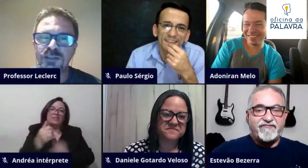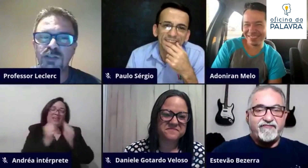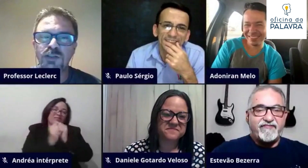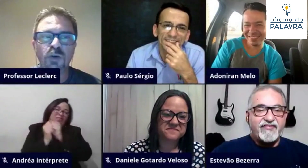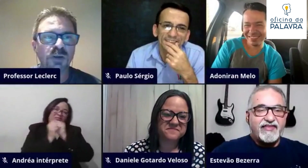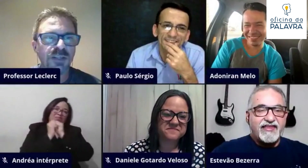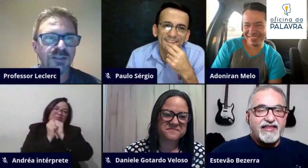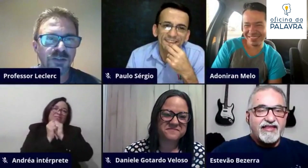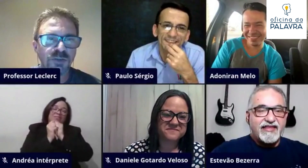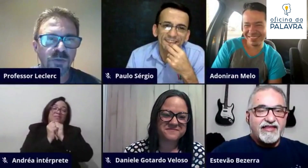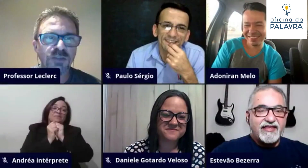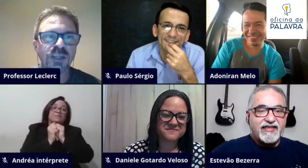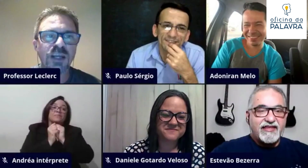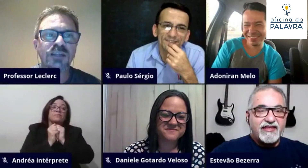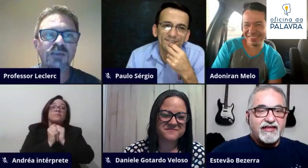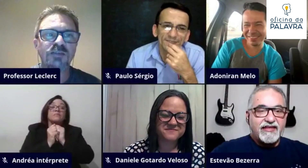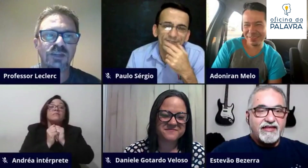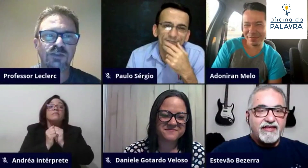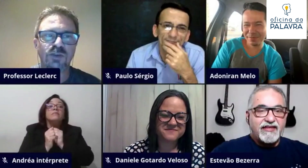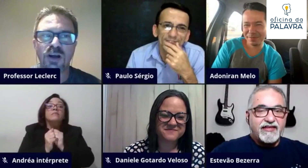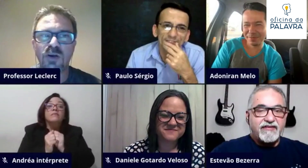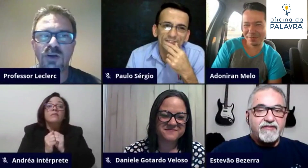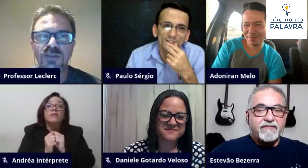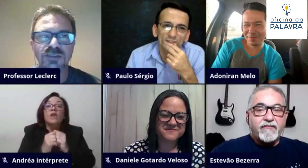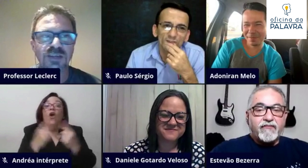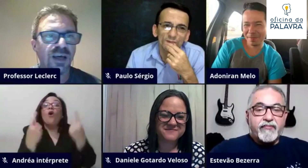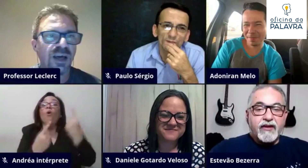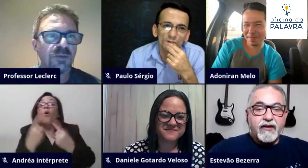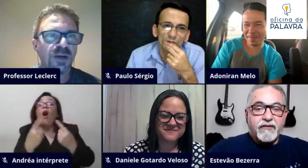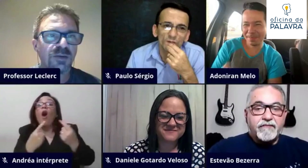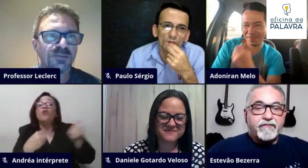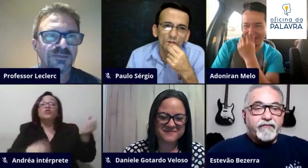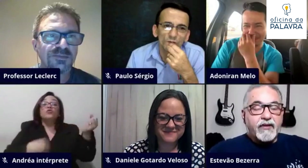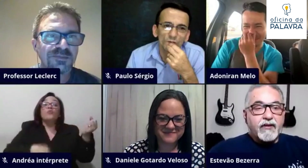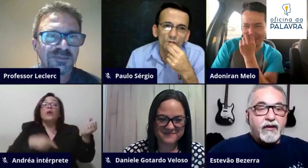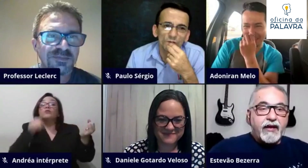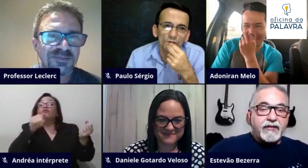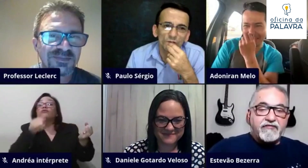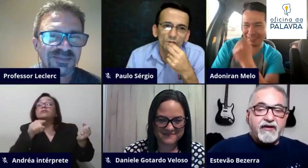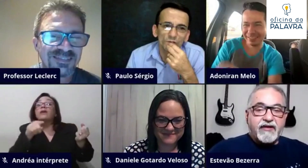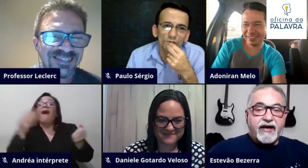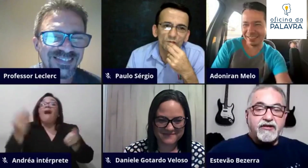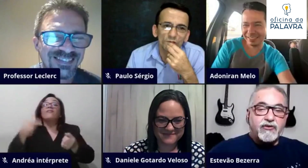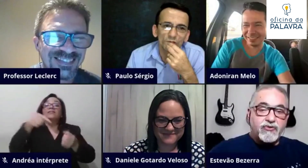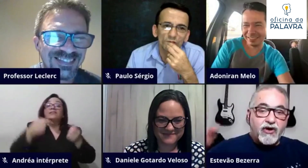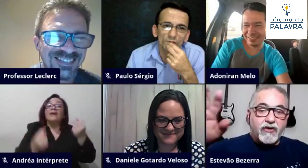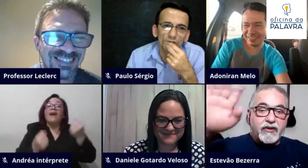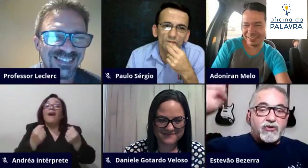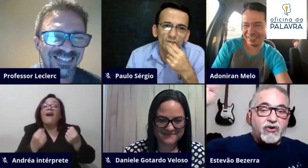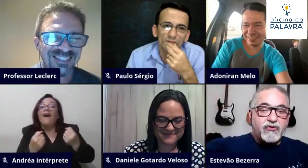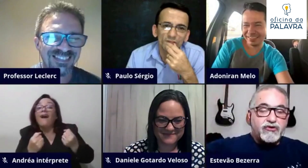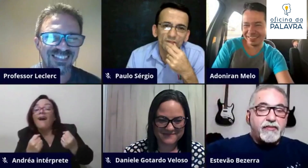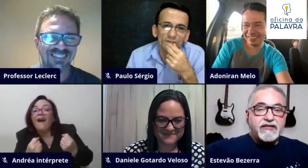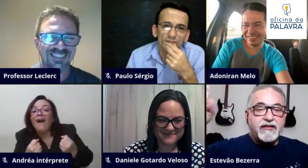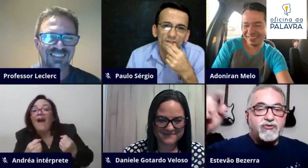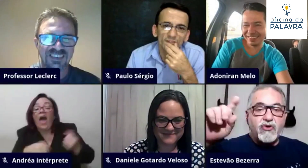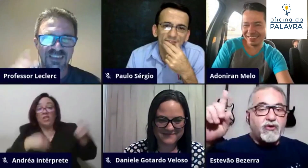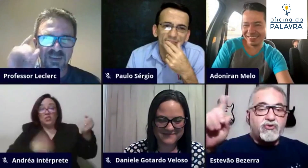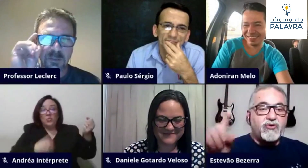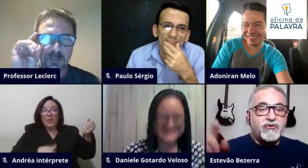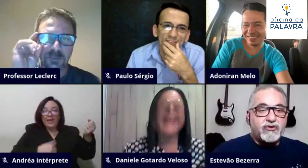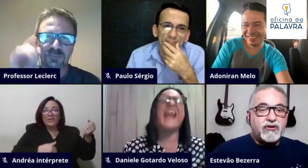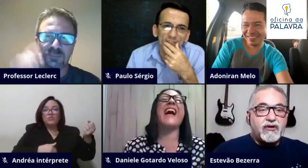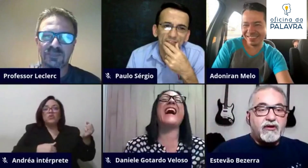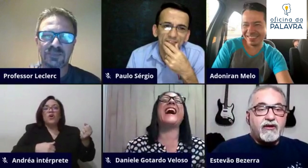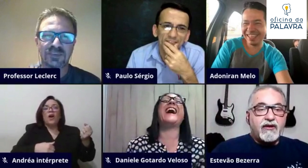qual desses instrumentos aí atrás você toca? Ou é só cenário mesmo? Na verdade, eu toco em todos, mas não